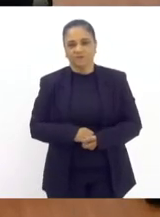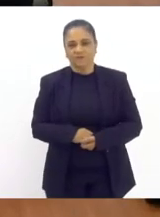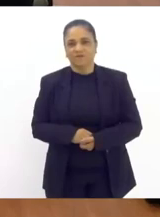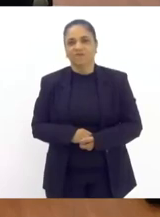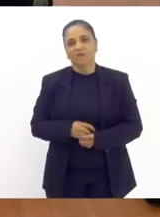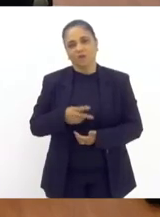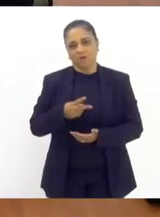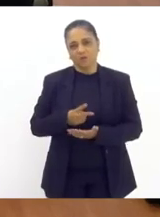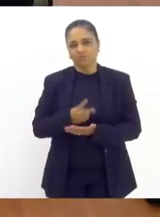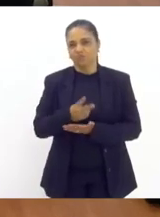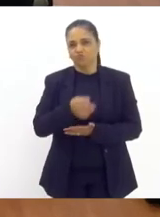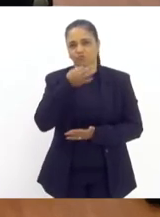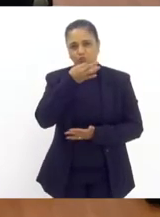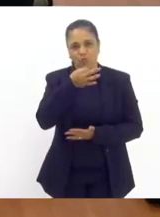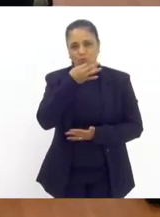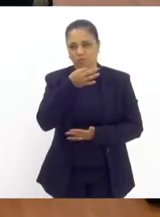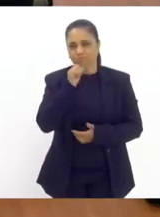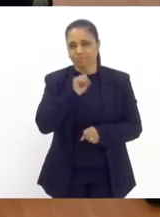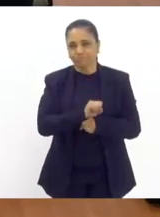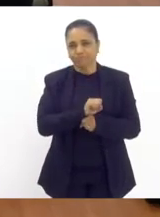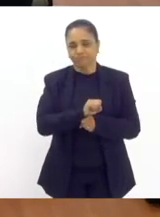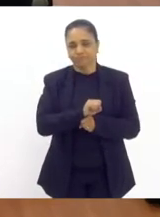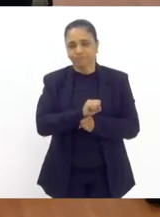Continua sem som